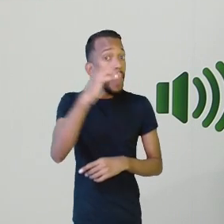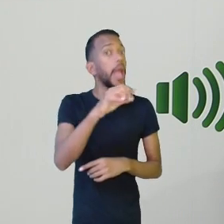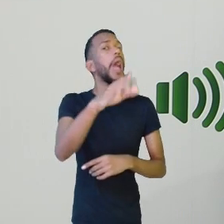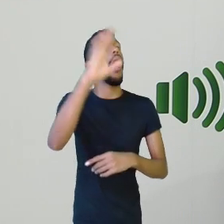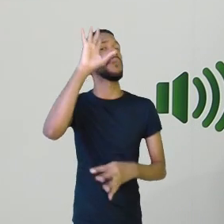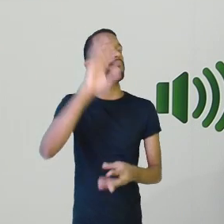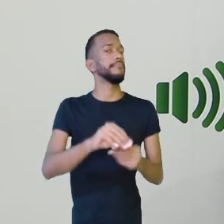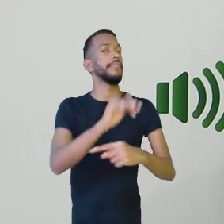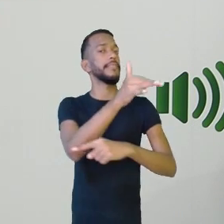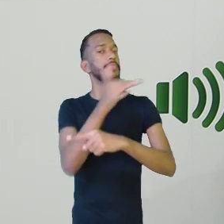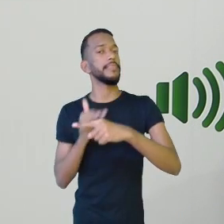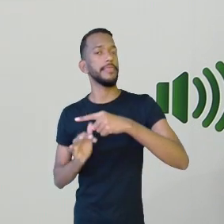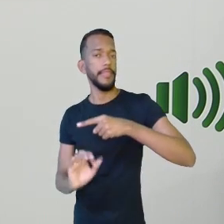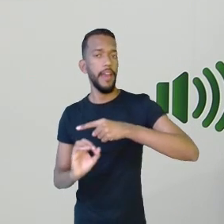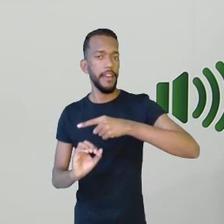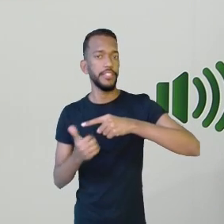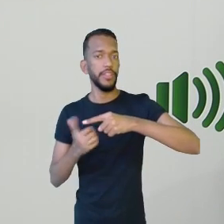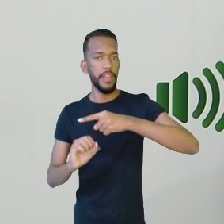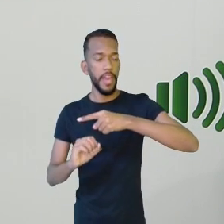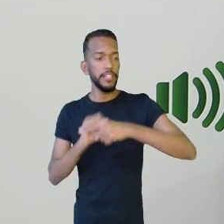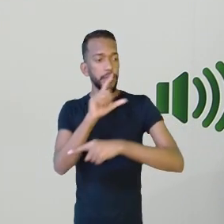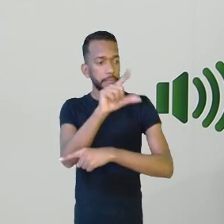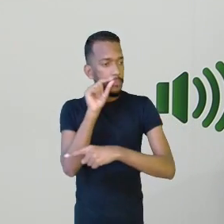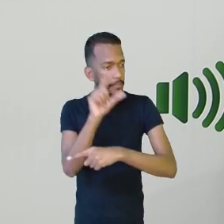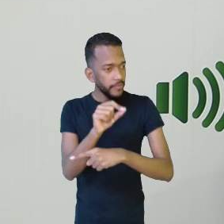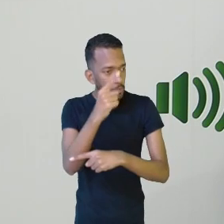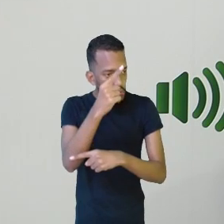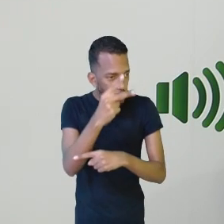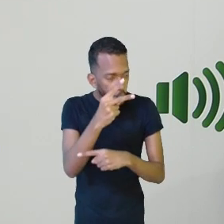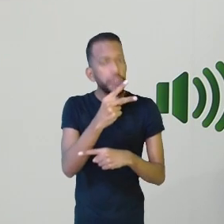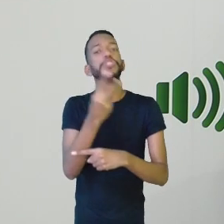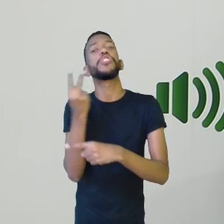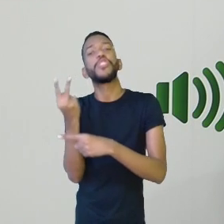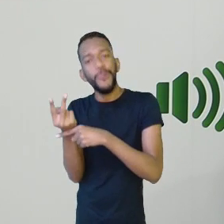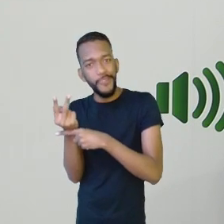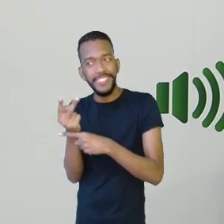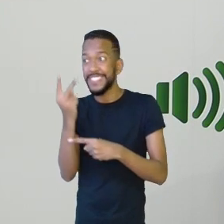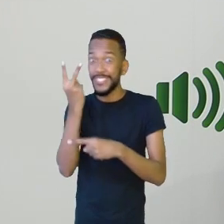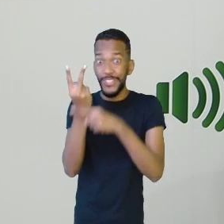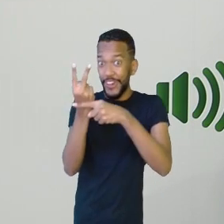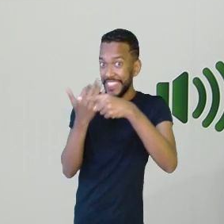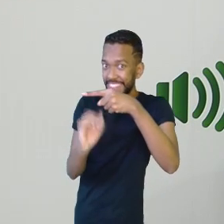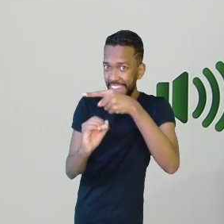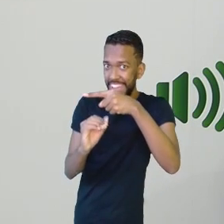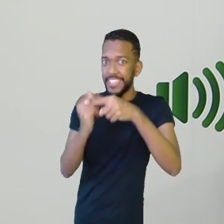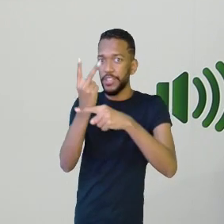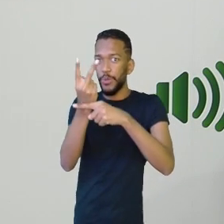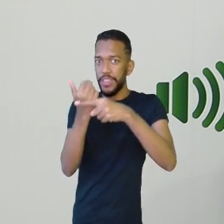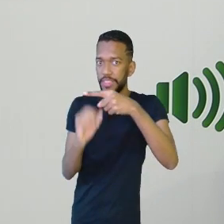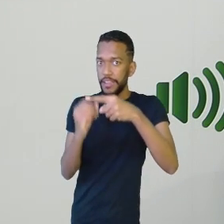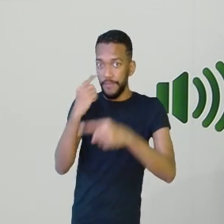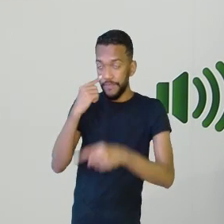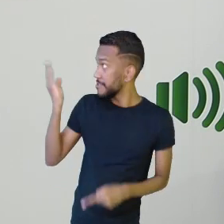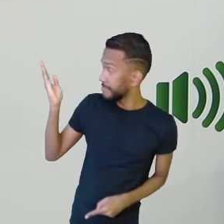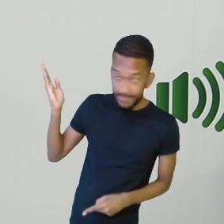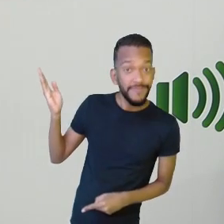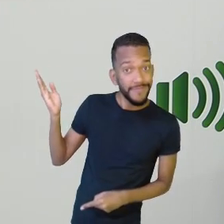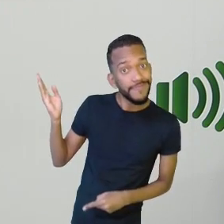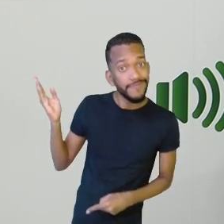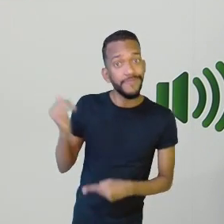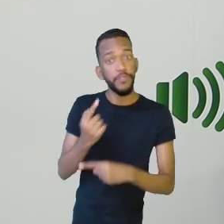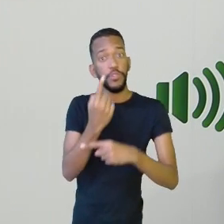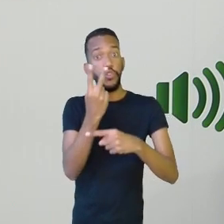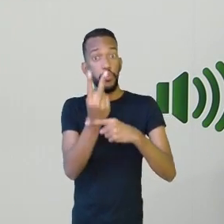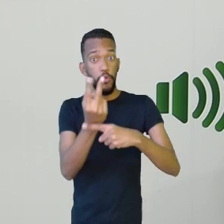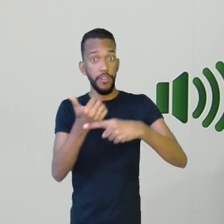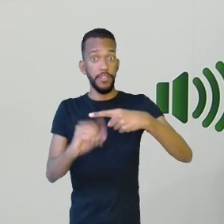peguei 2 partes. Então, eu peguei 2 décimos. Olha a fração lá que nós acabamos de ver aqui na mesa.